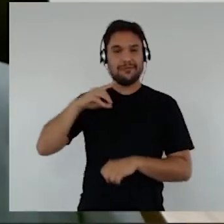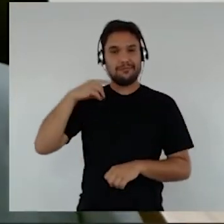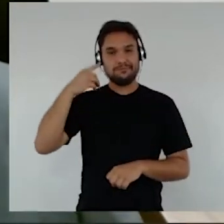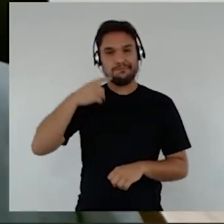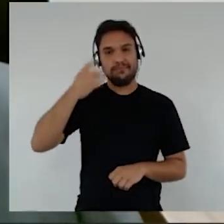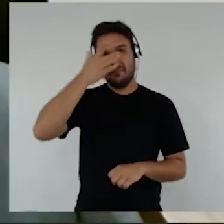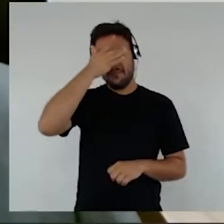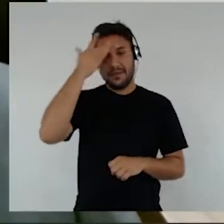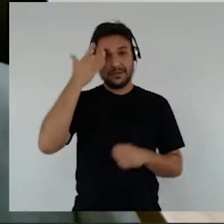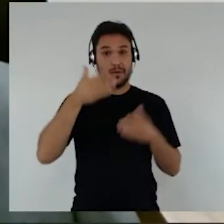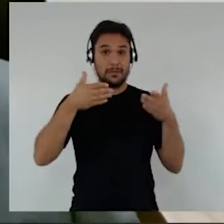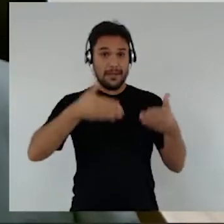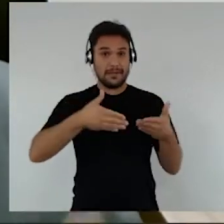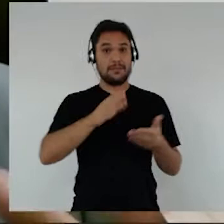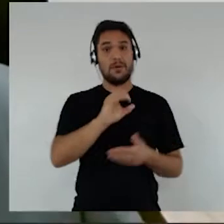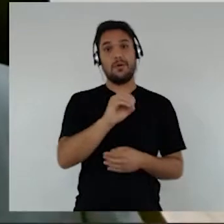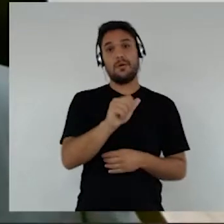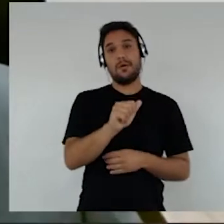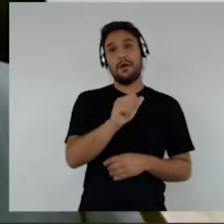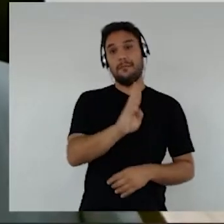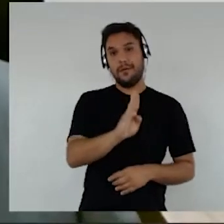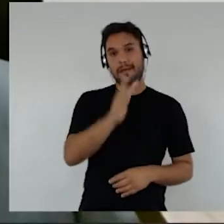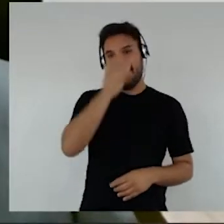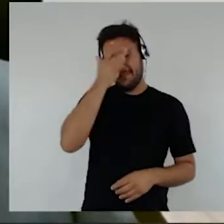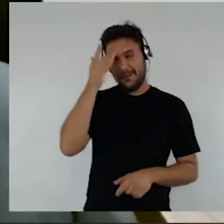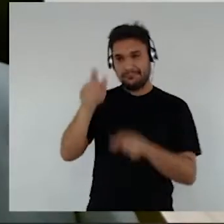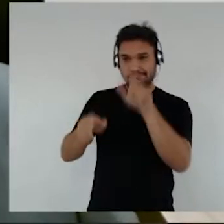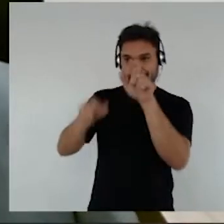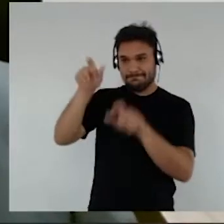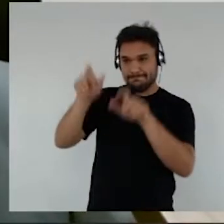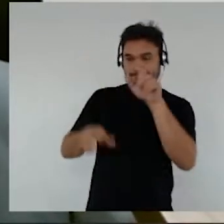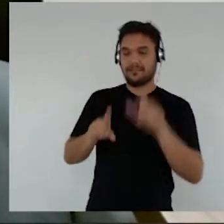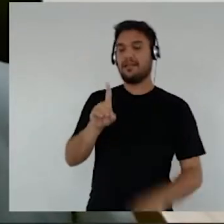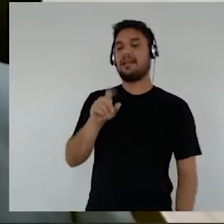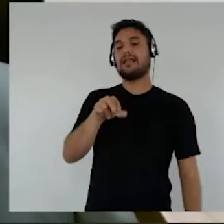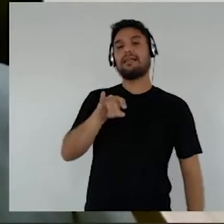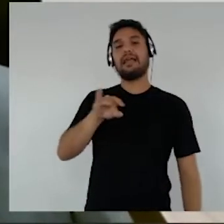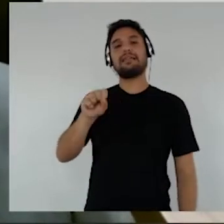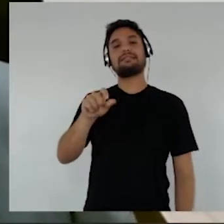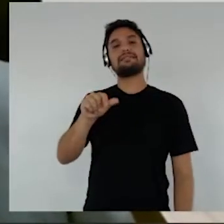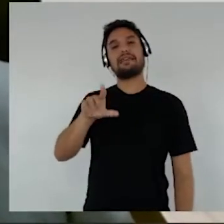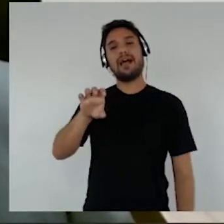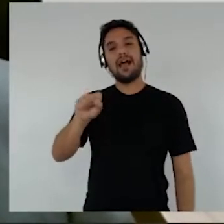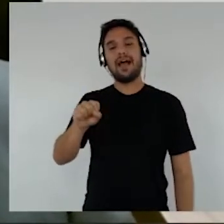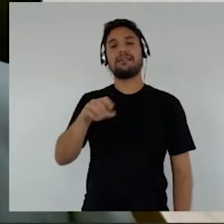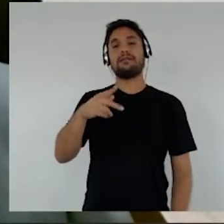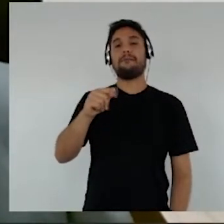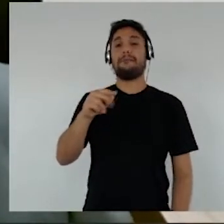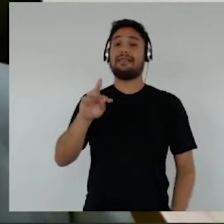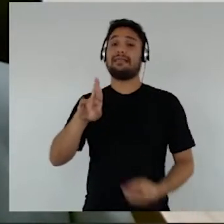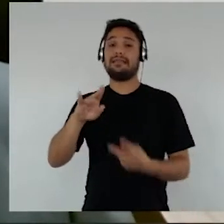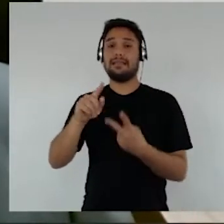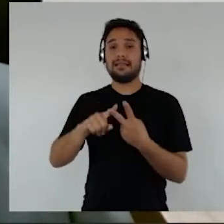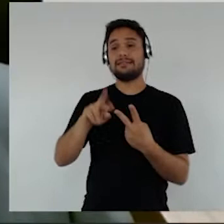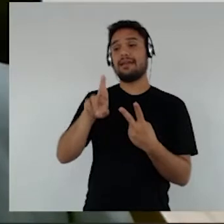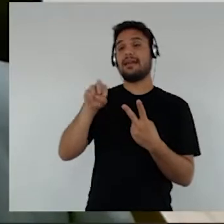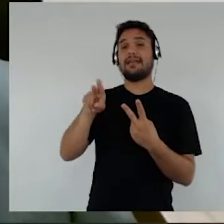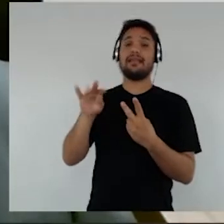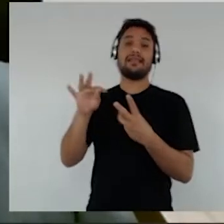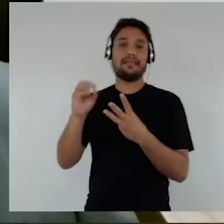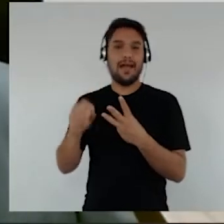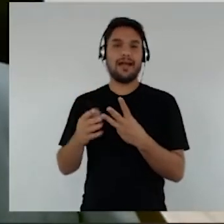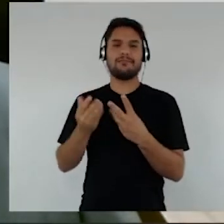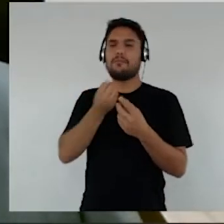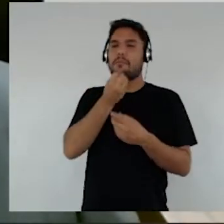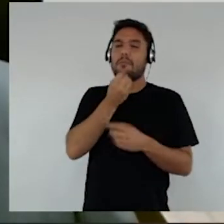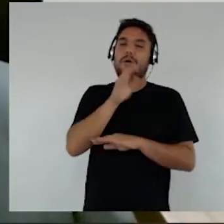Ordem dos Advogados do Brasil, nossos palestrantes, Dani Salles, doutora Patrícia Vanzolini, doutor Renato Brasileiro de Lima,